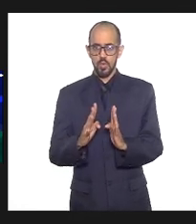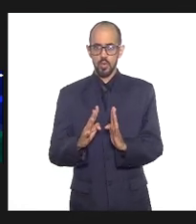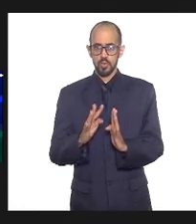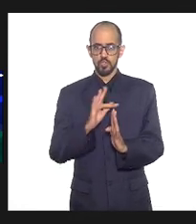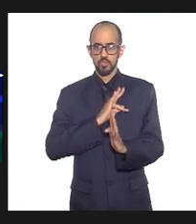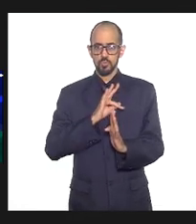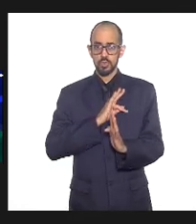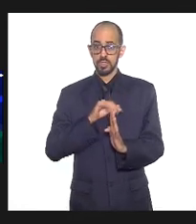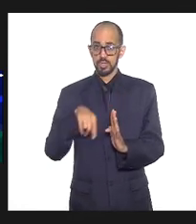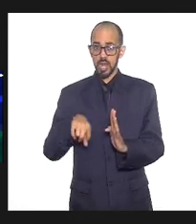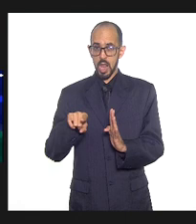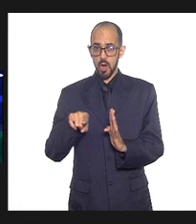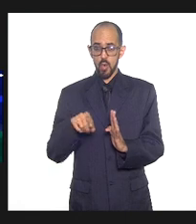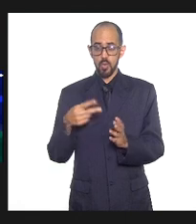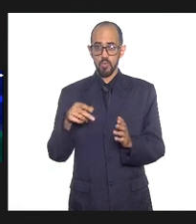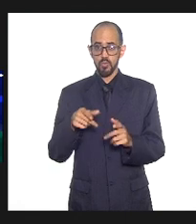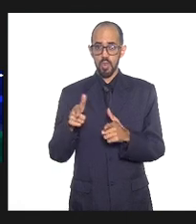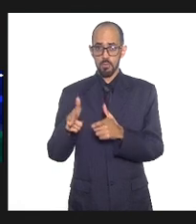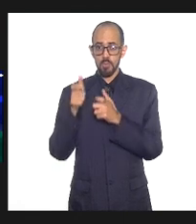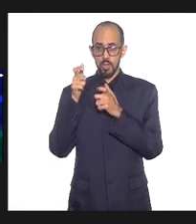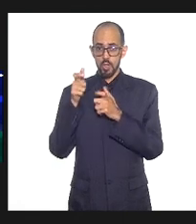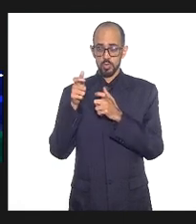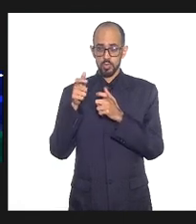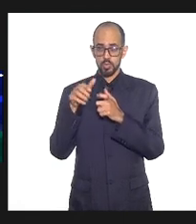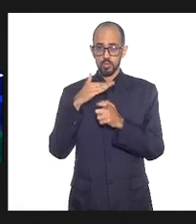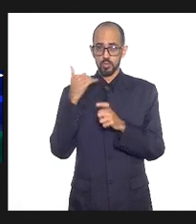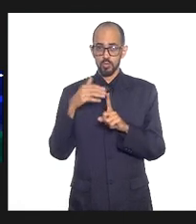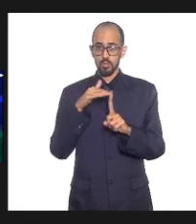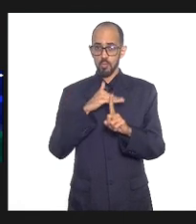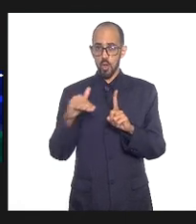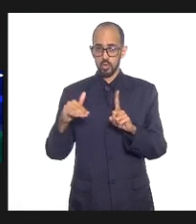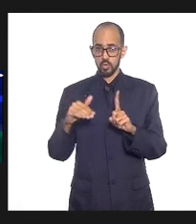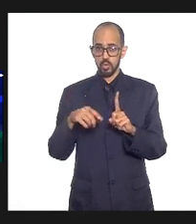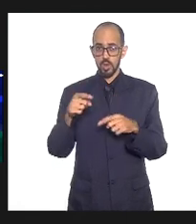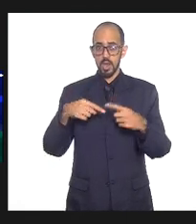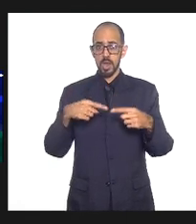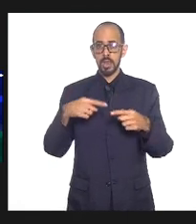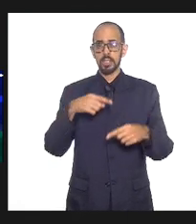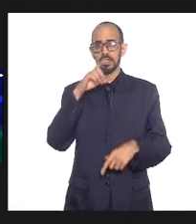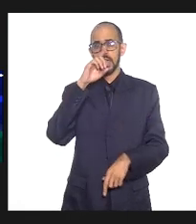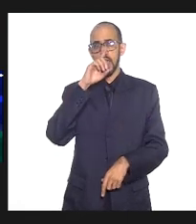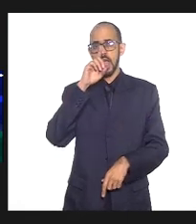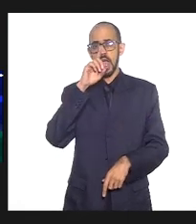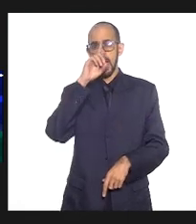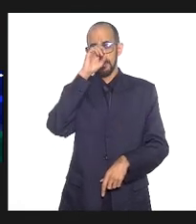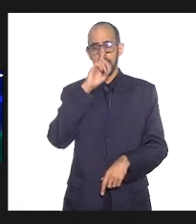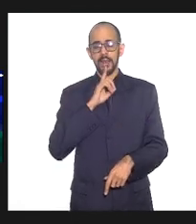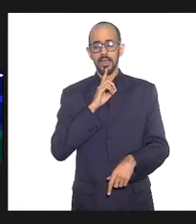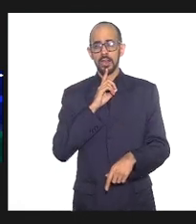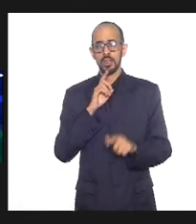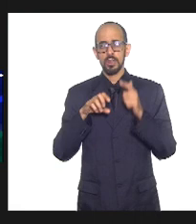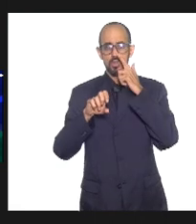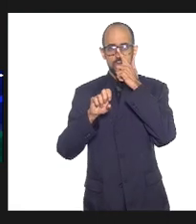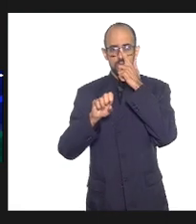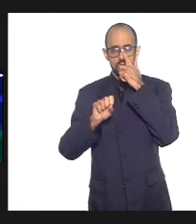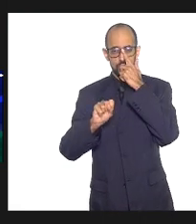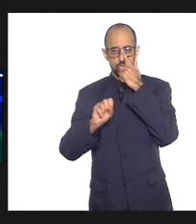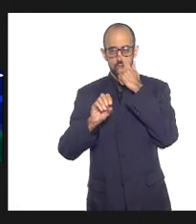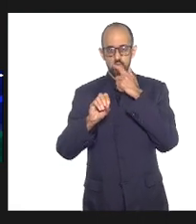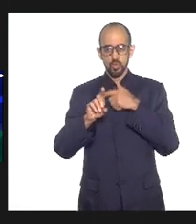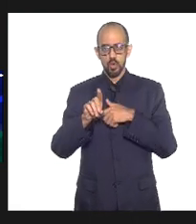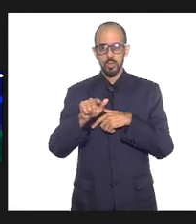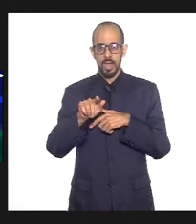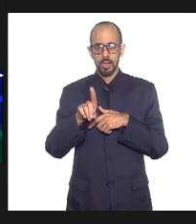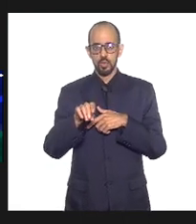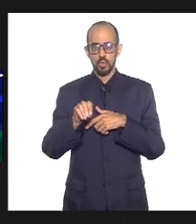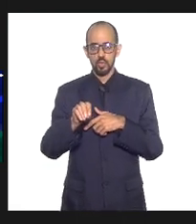que foi alvejado na linha vermelha, na linha amarela, o soldado Mariotti. E ali eu vi o filho